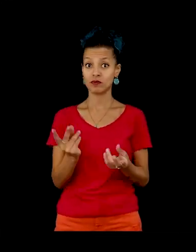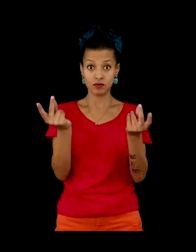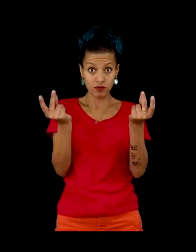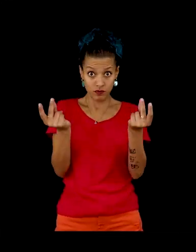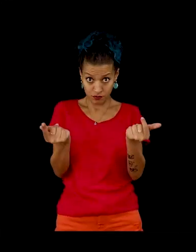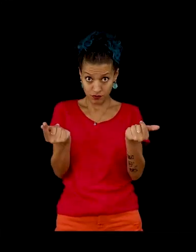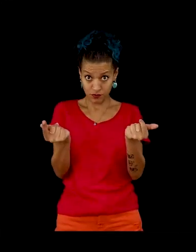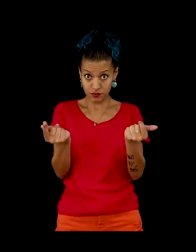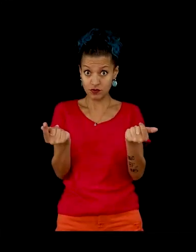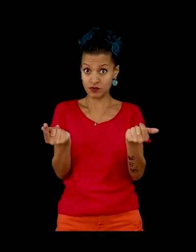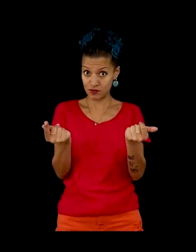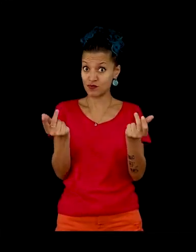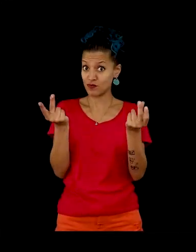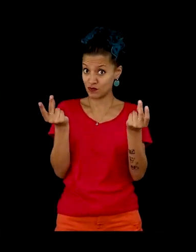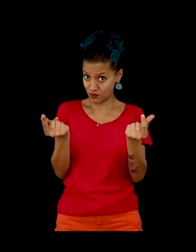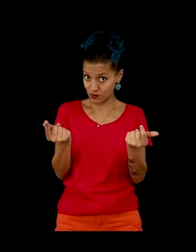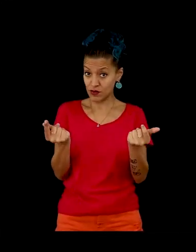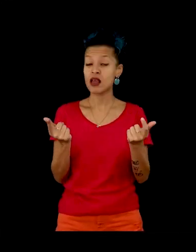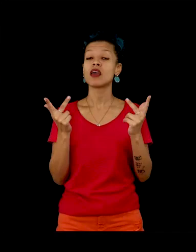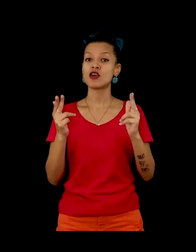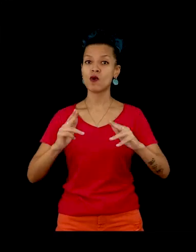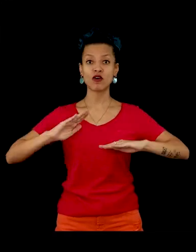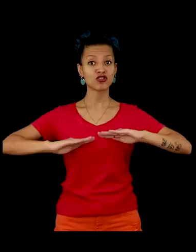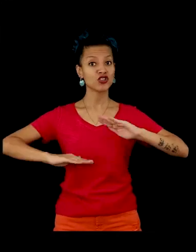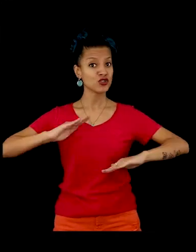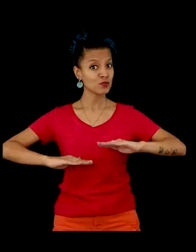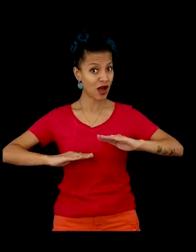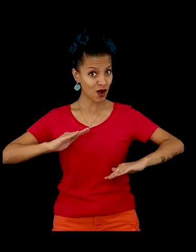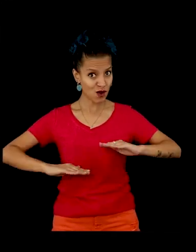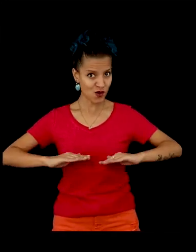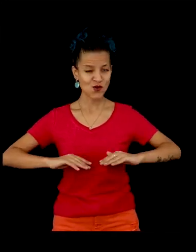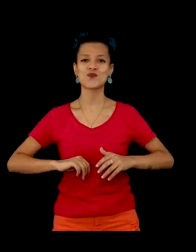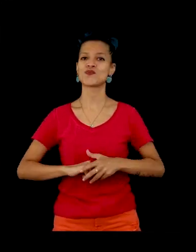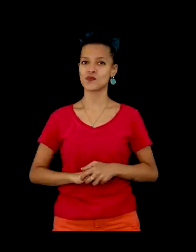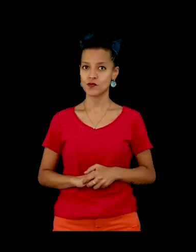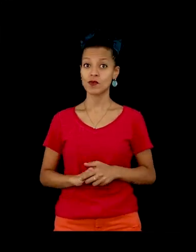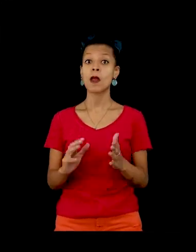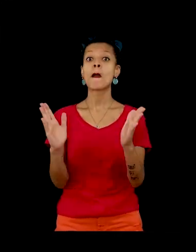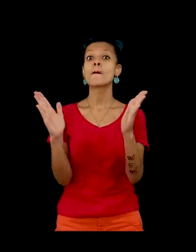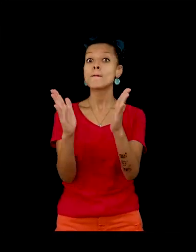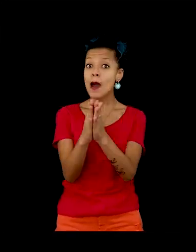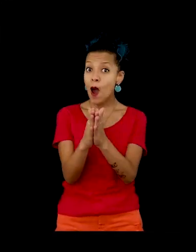Estalo o dedo é o timbal. E a palma